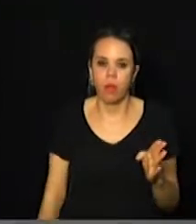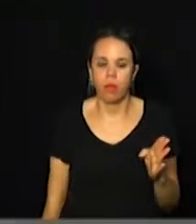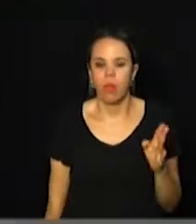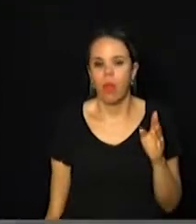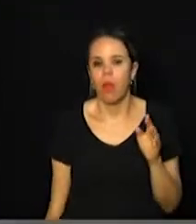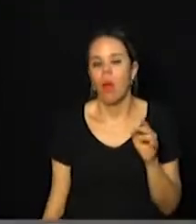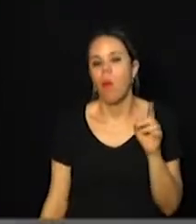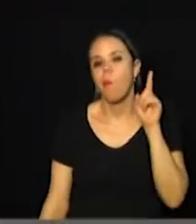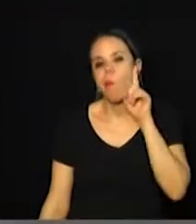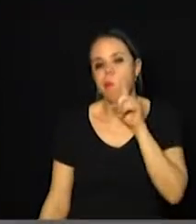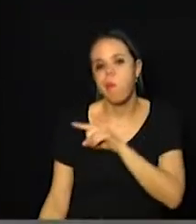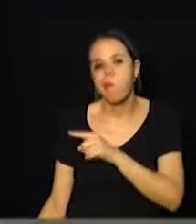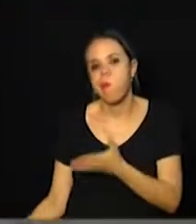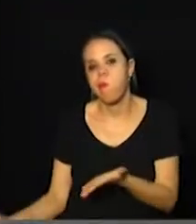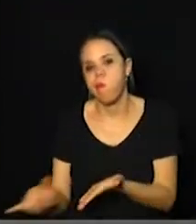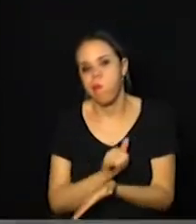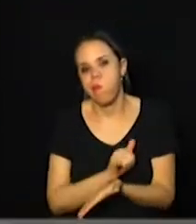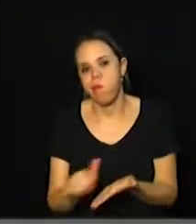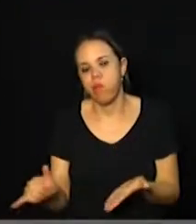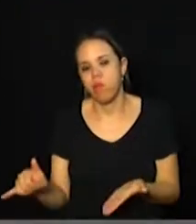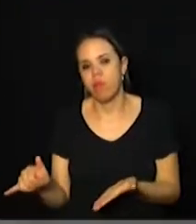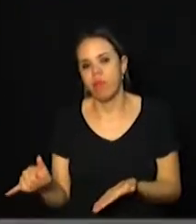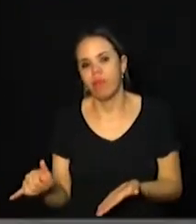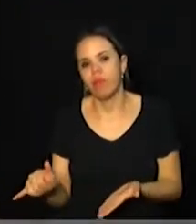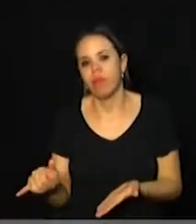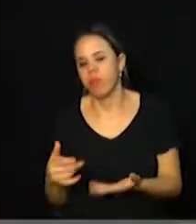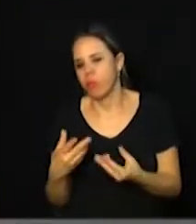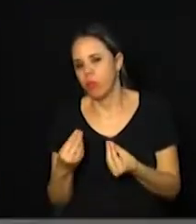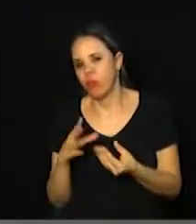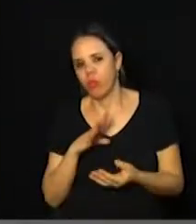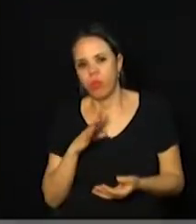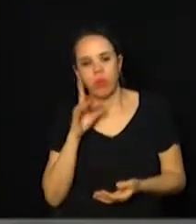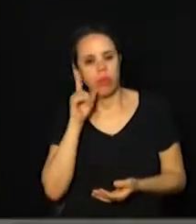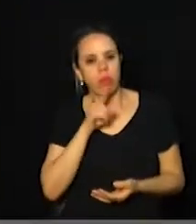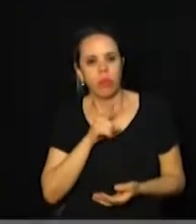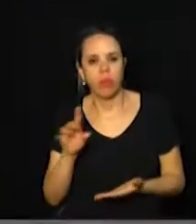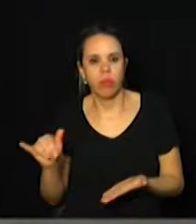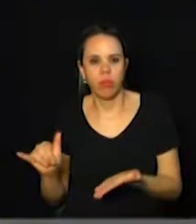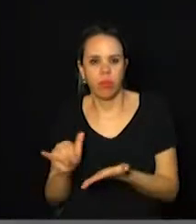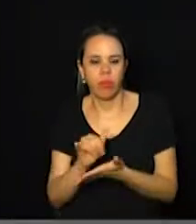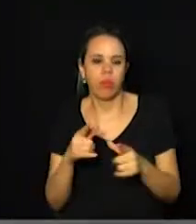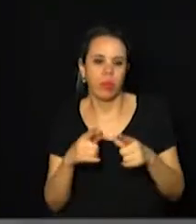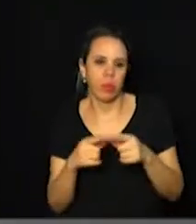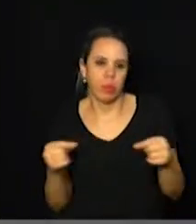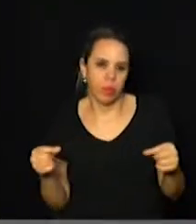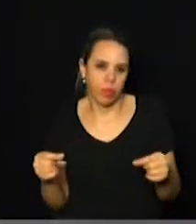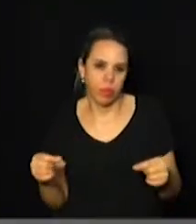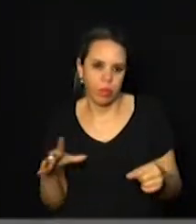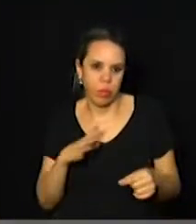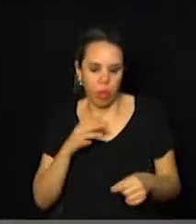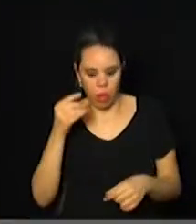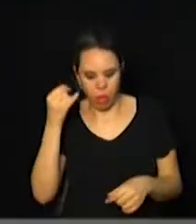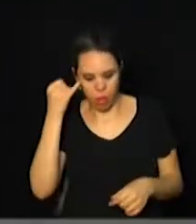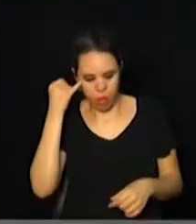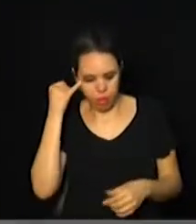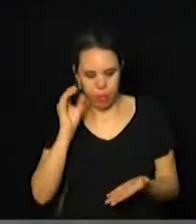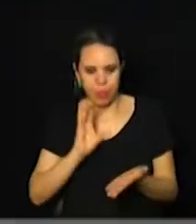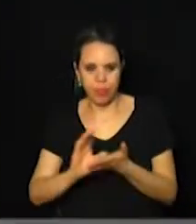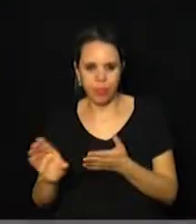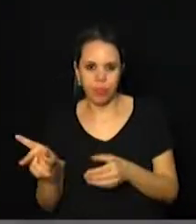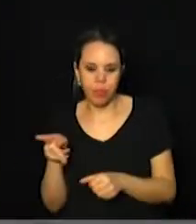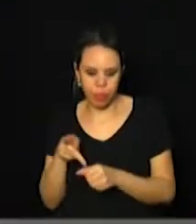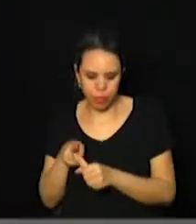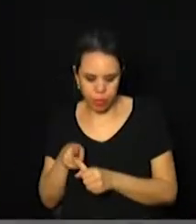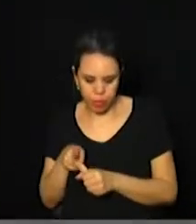de Nova York na bolsa de Chicago na bolsa de Tóquio investindo nas ações da